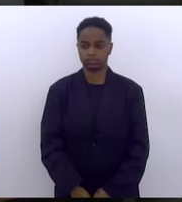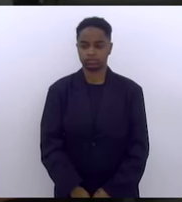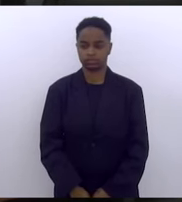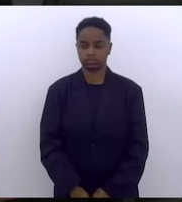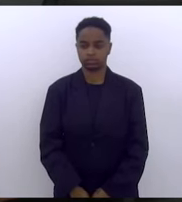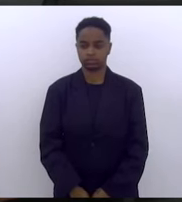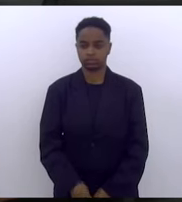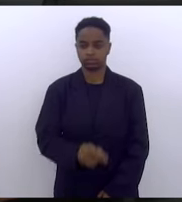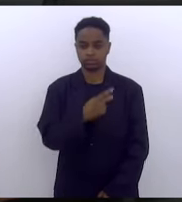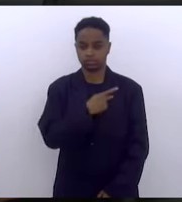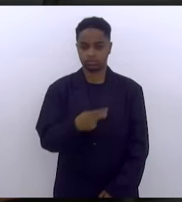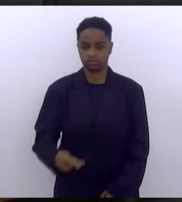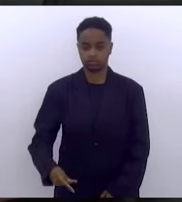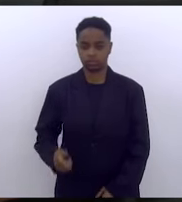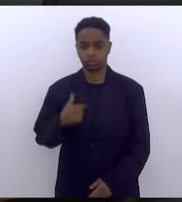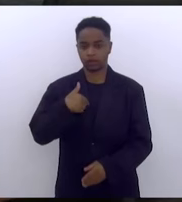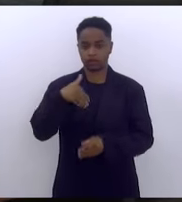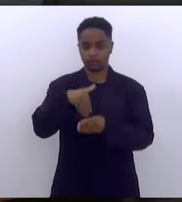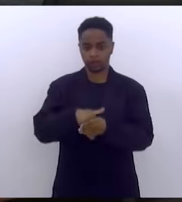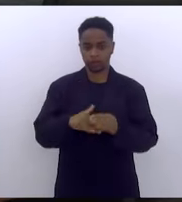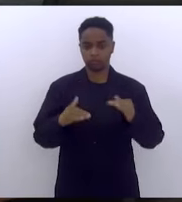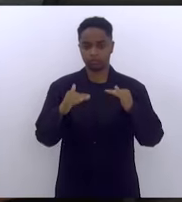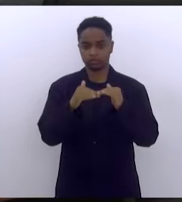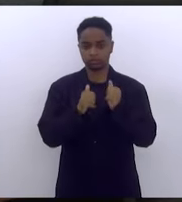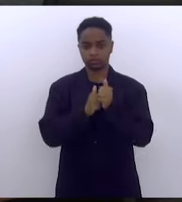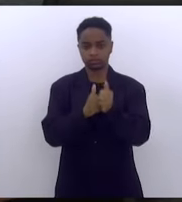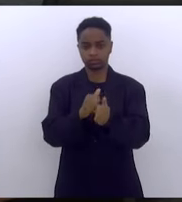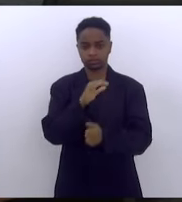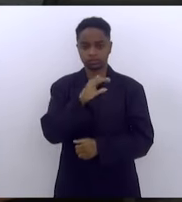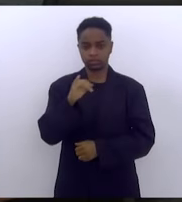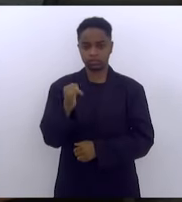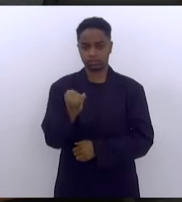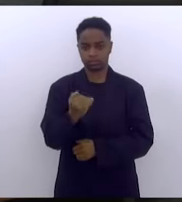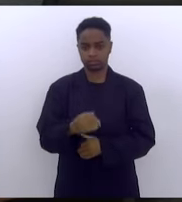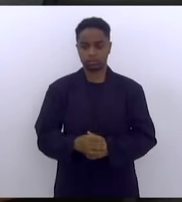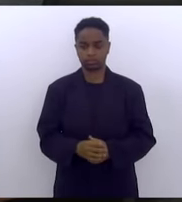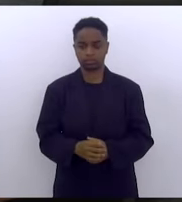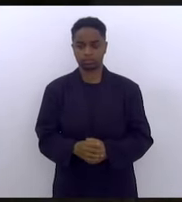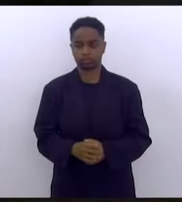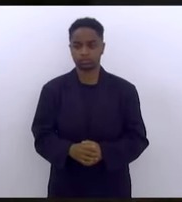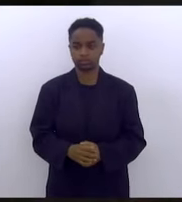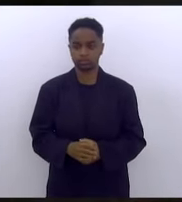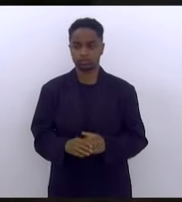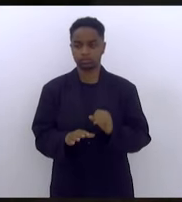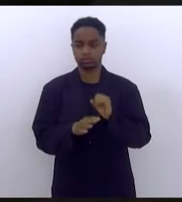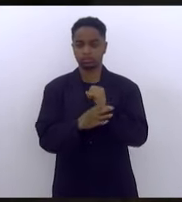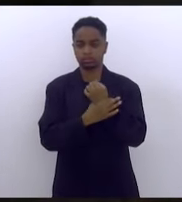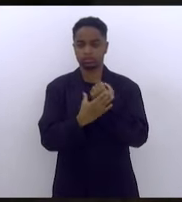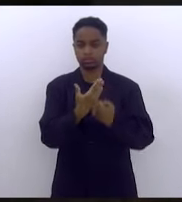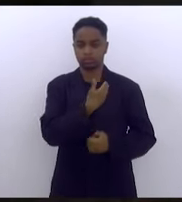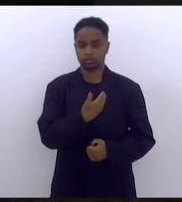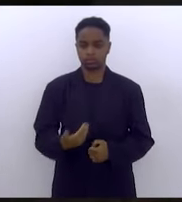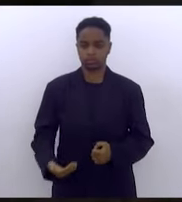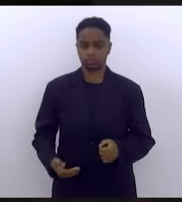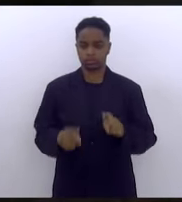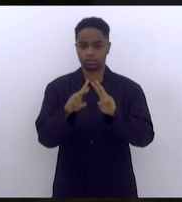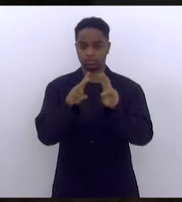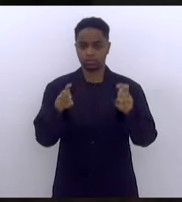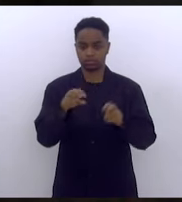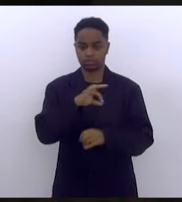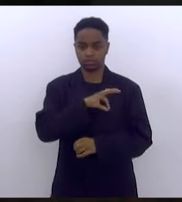Senhor presidente, voto favorável com a CCJ. De segurança pública e assunto da